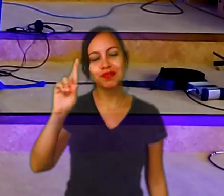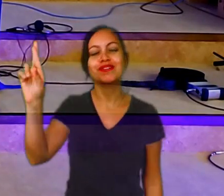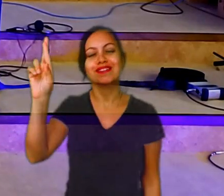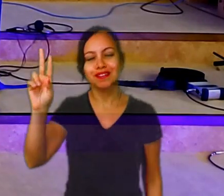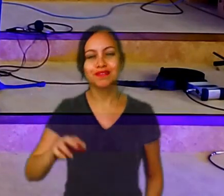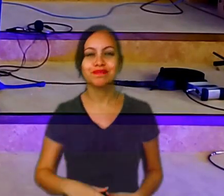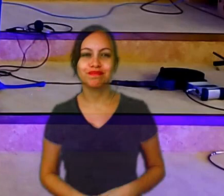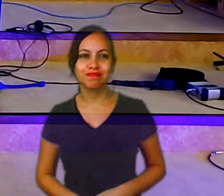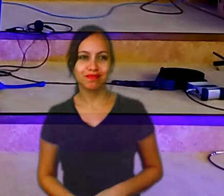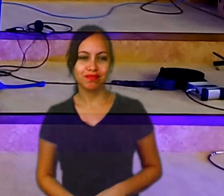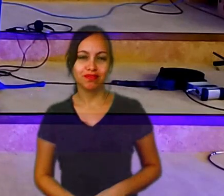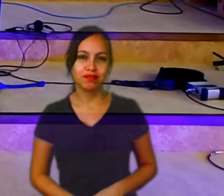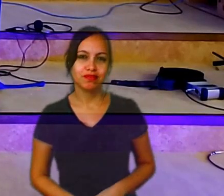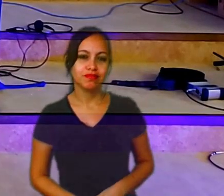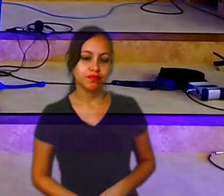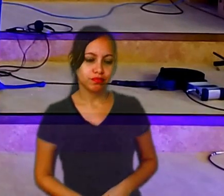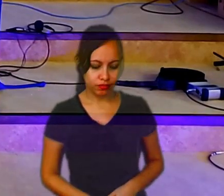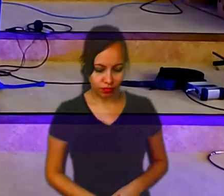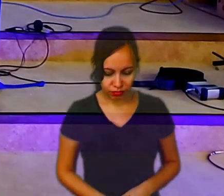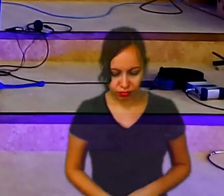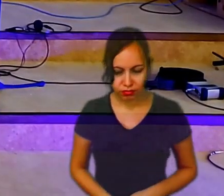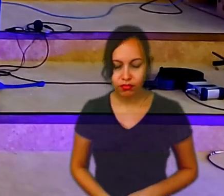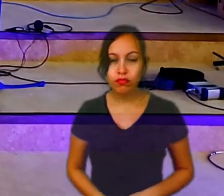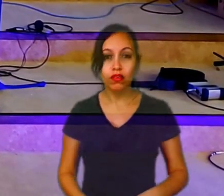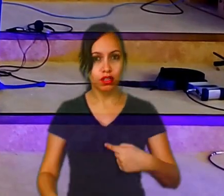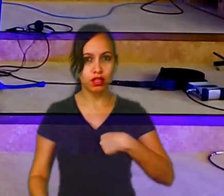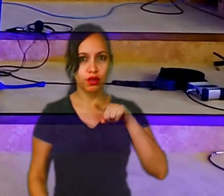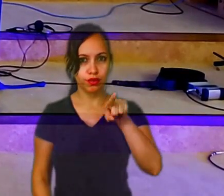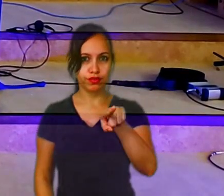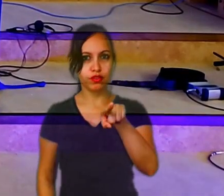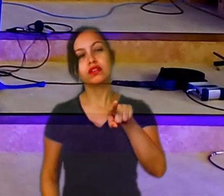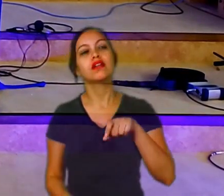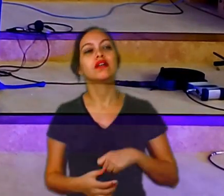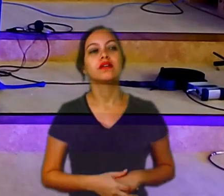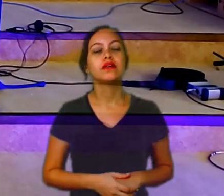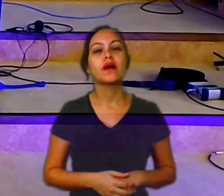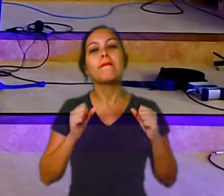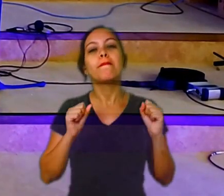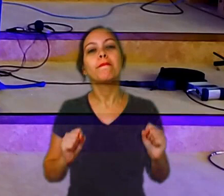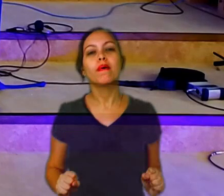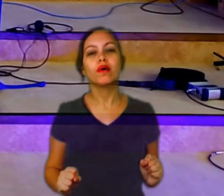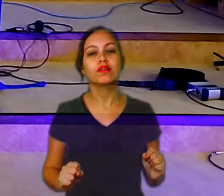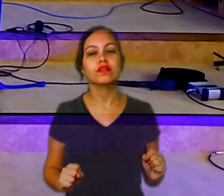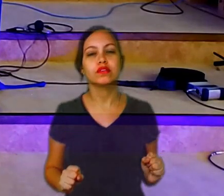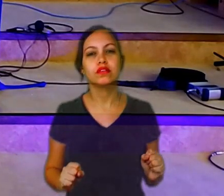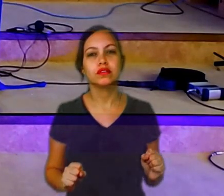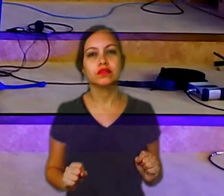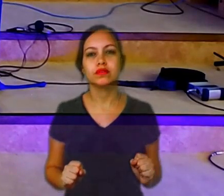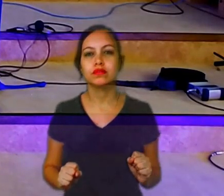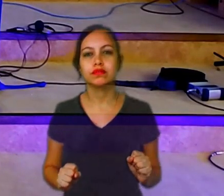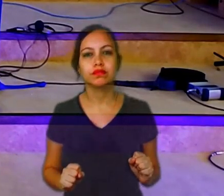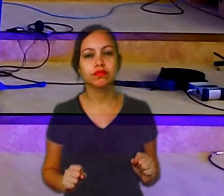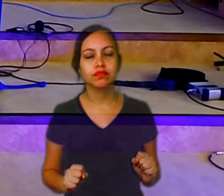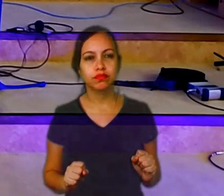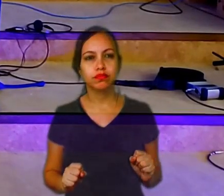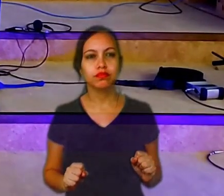por isso. Queridos, que eu e você possamos ter, não só